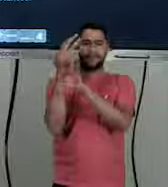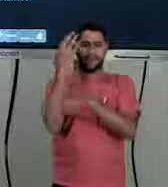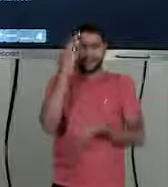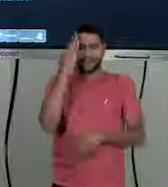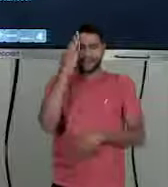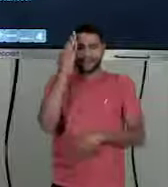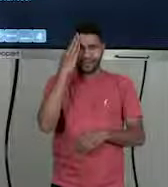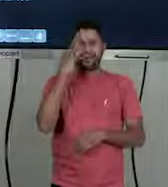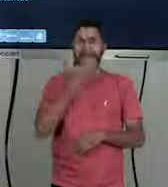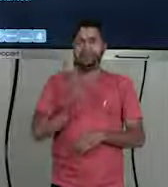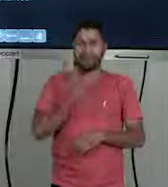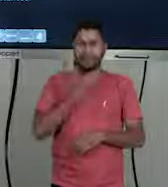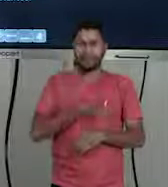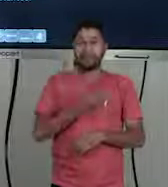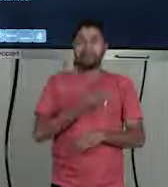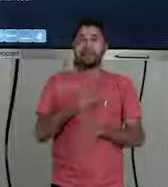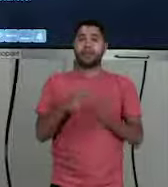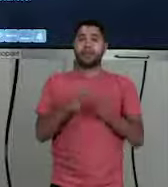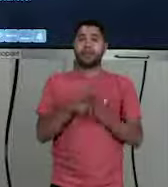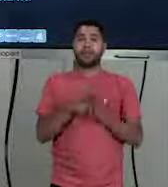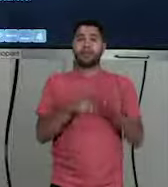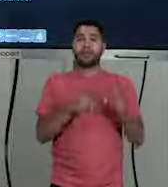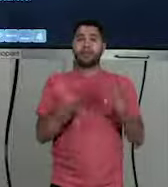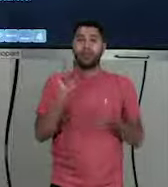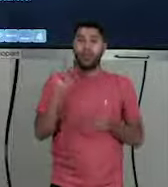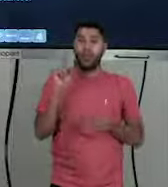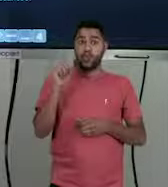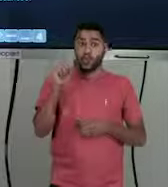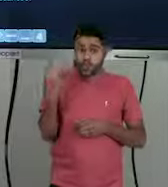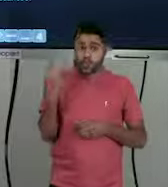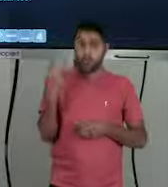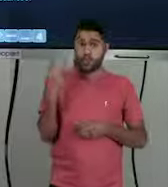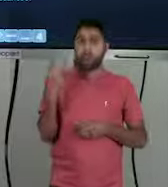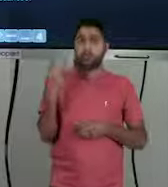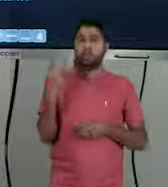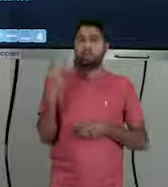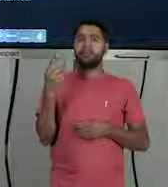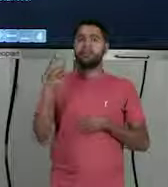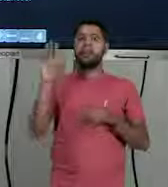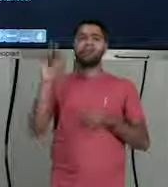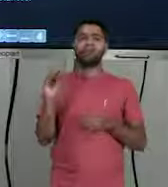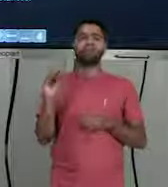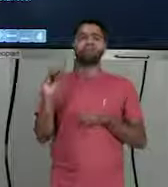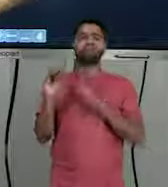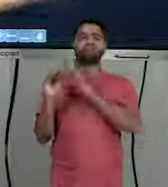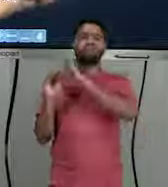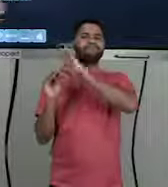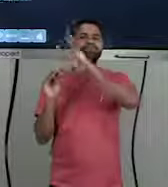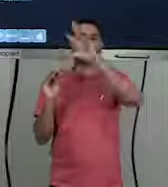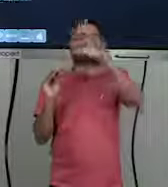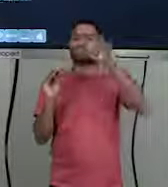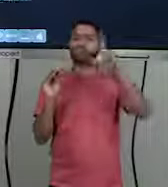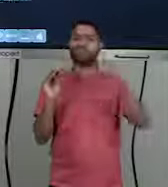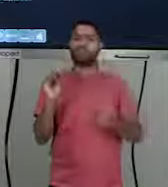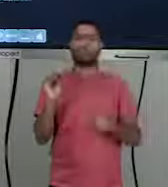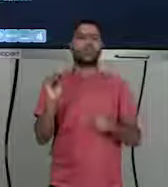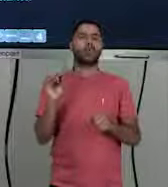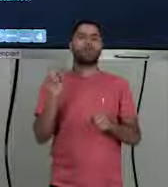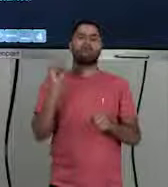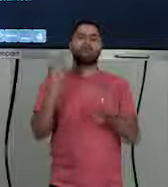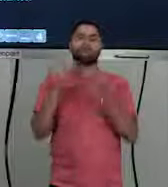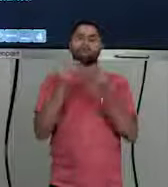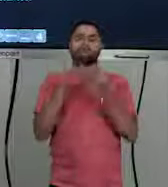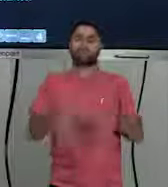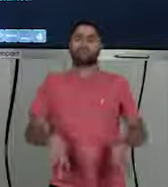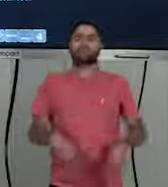são criados em série, ou seja, se uma lâmpada queima, todo o circuito é comprometido.